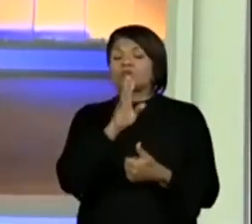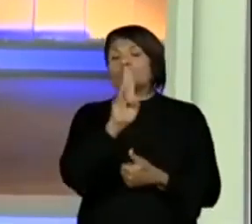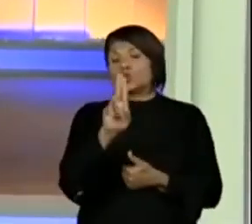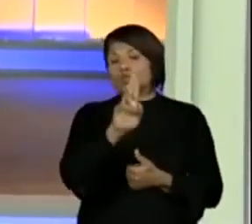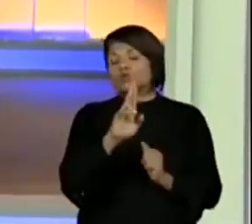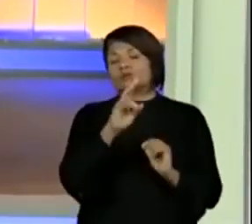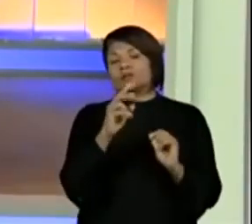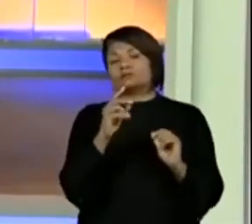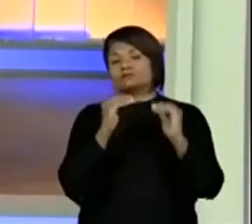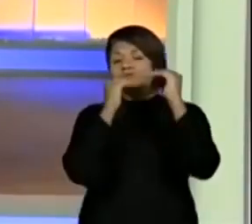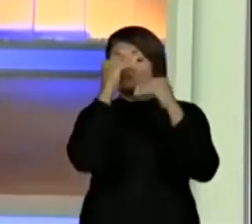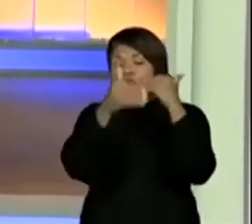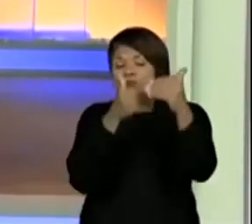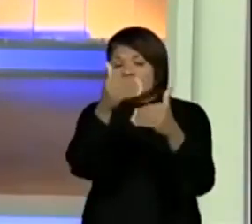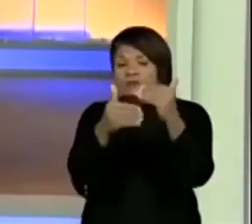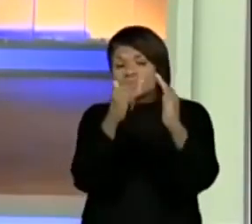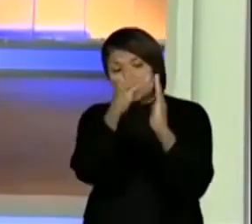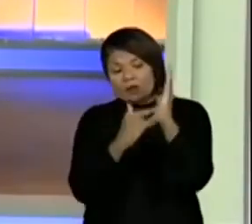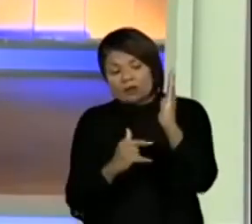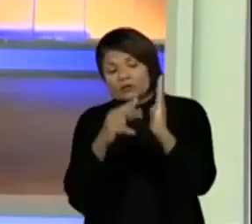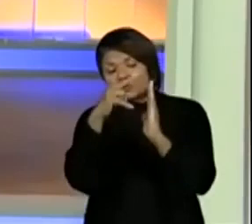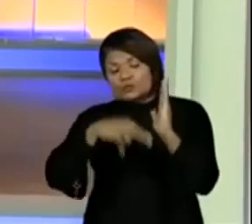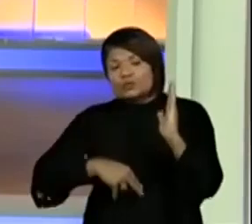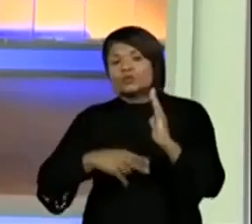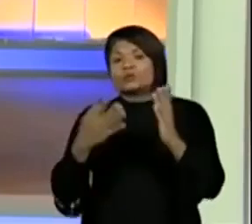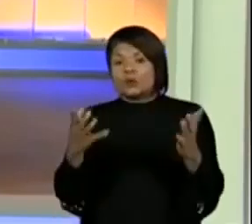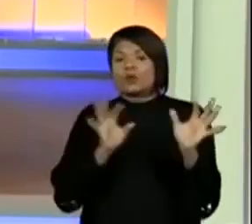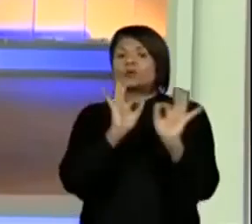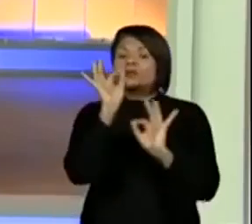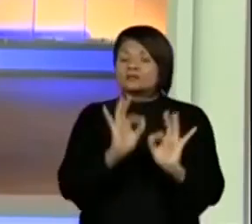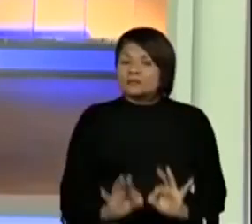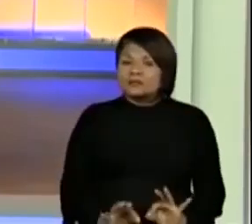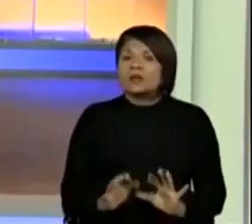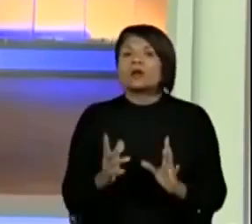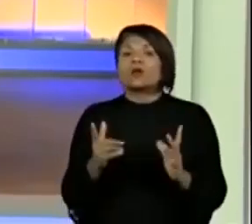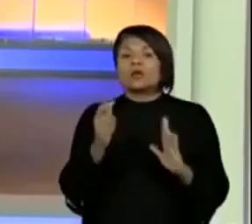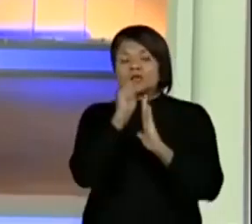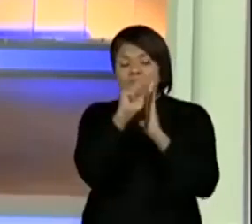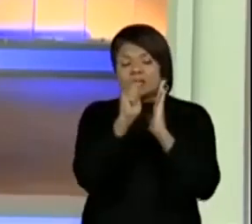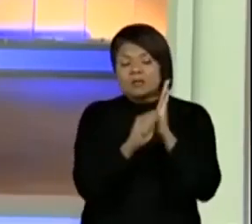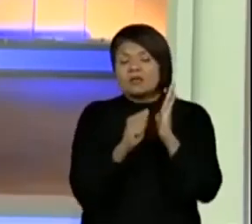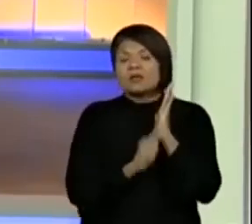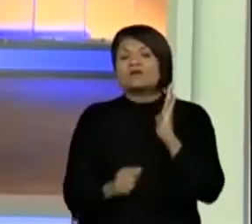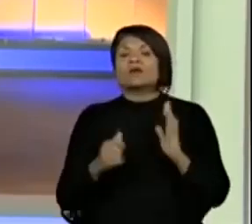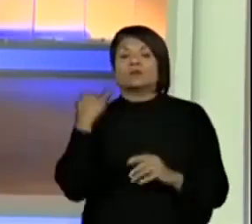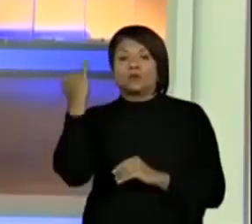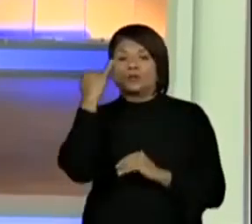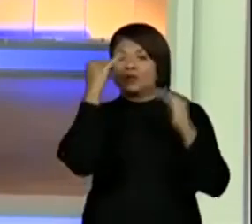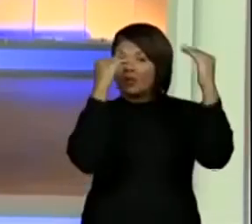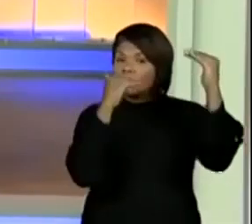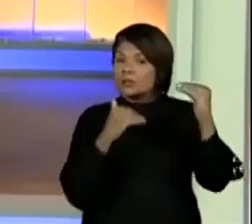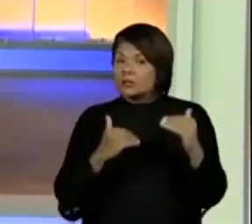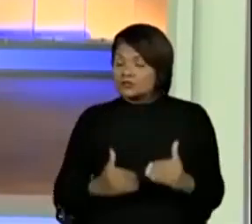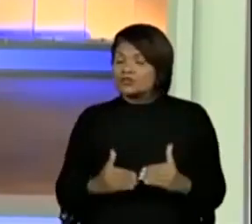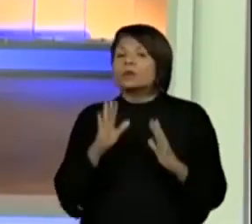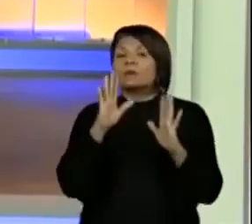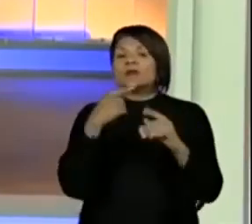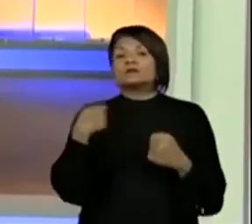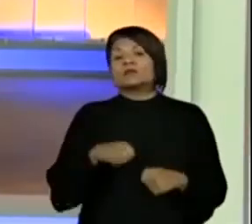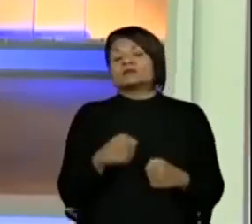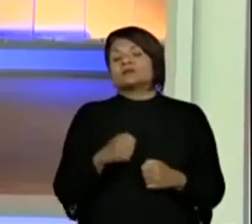leitura, localização de informações, grifar partes importantes, mas a gente tem que ter alguns